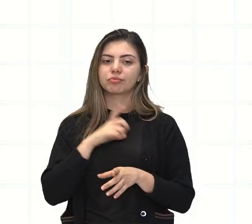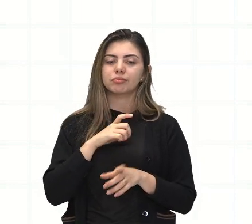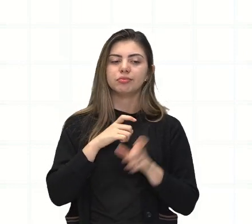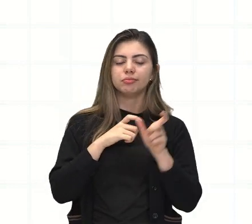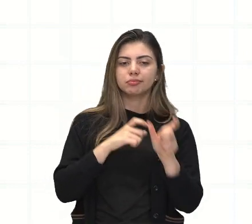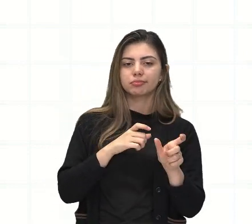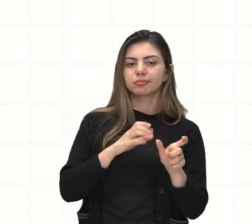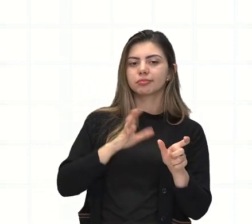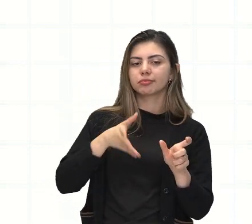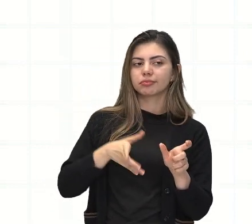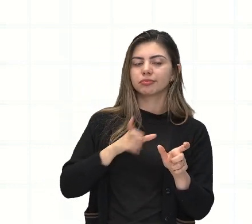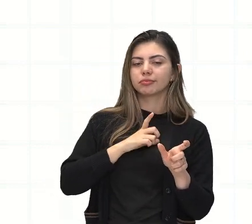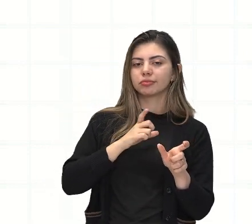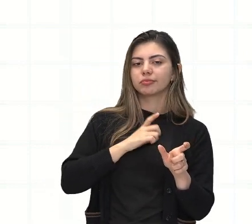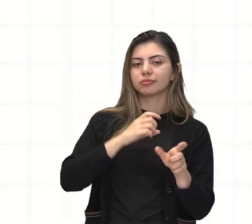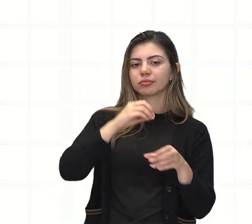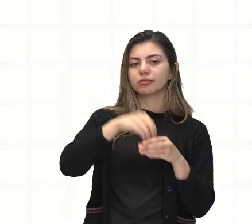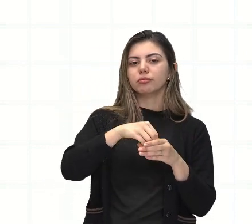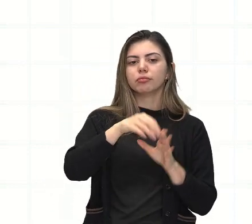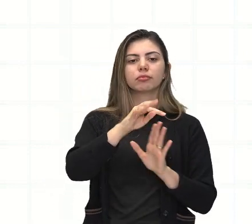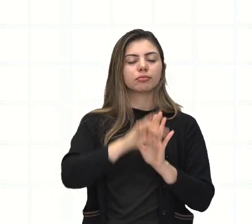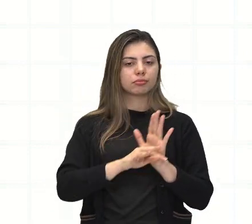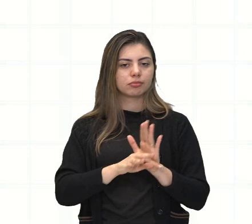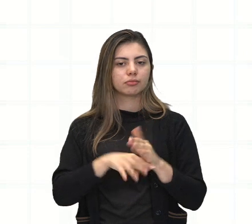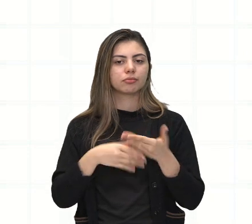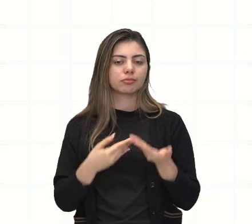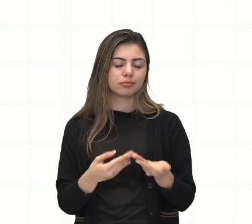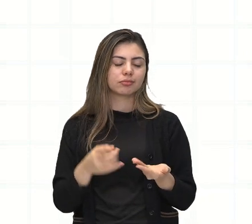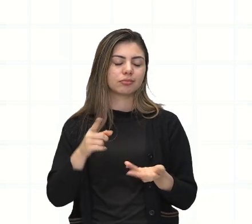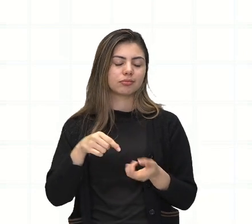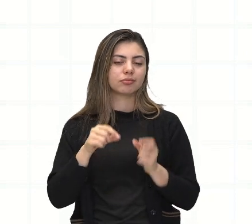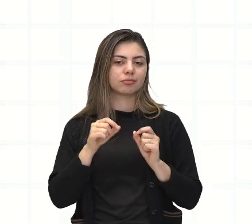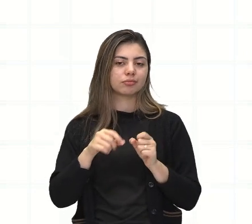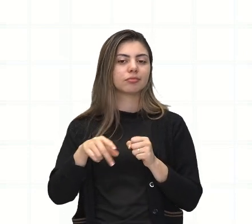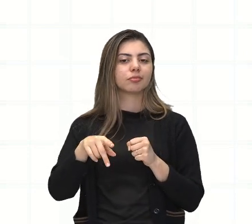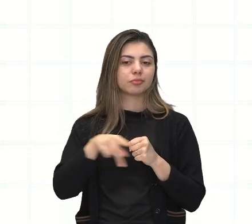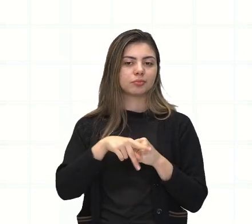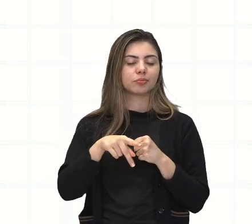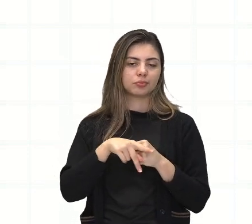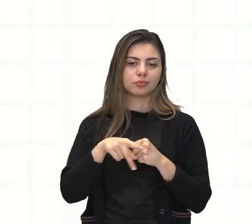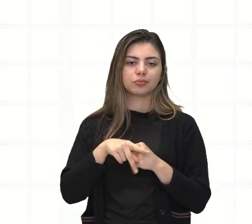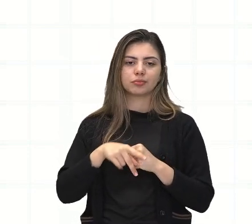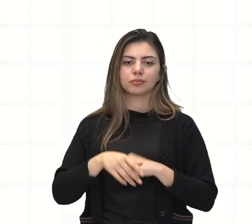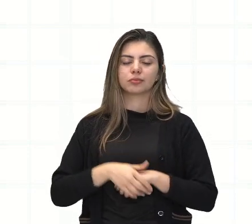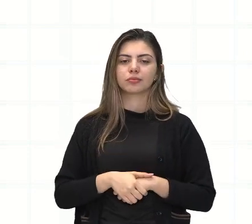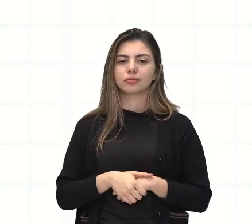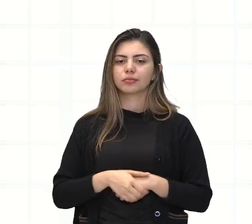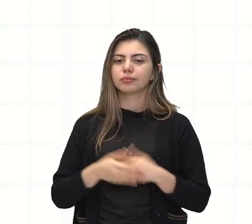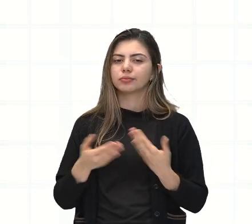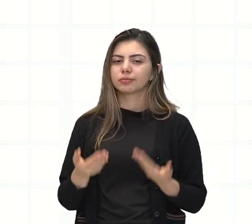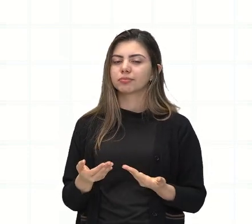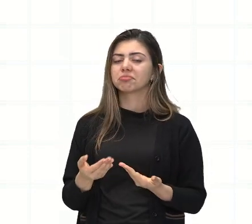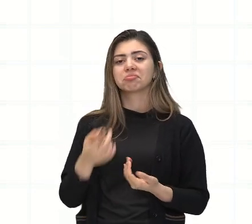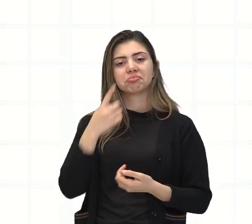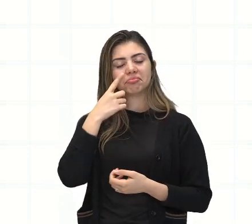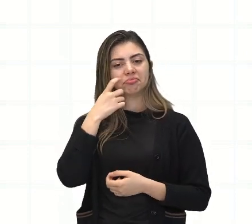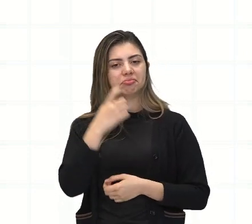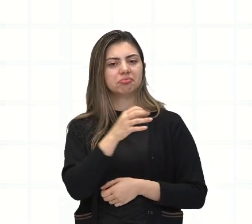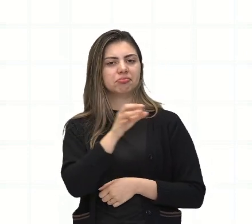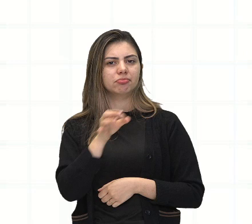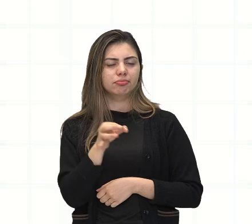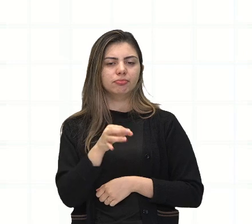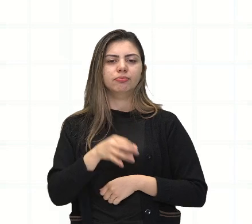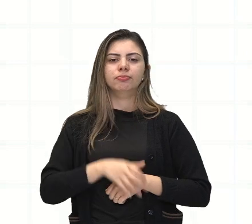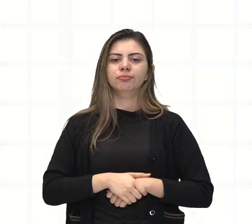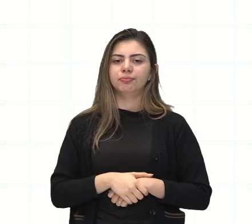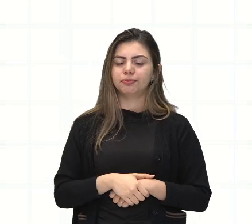mencionado. Você também é um pronome de tratamento, tá? Olha que interessante, turma,